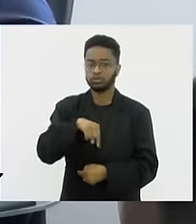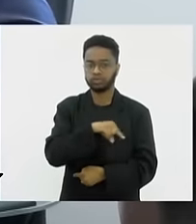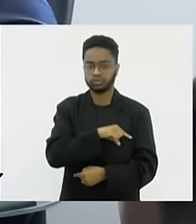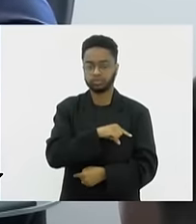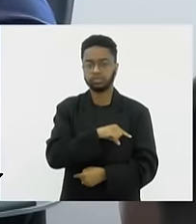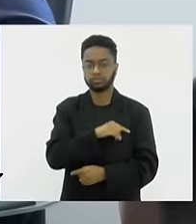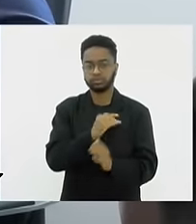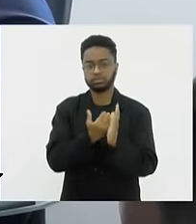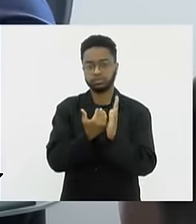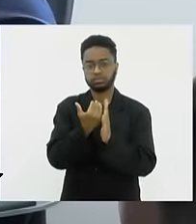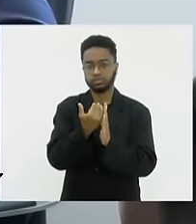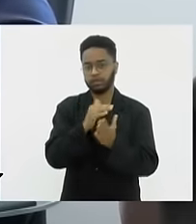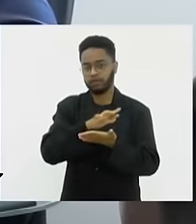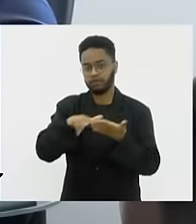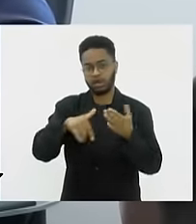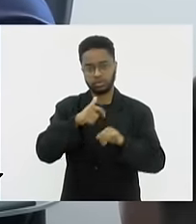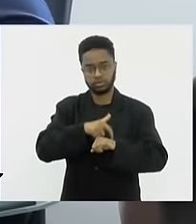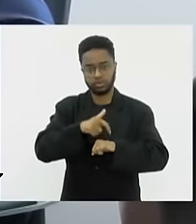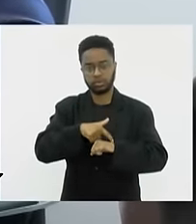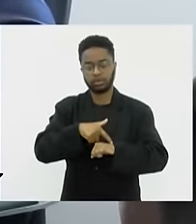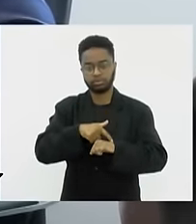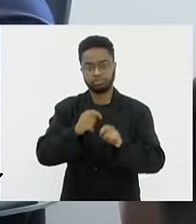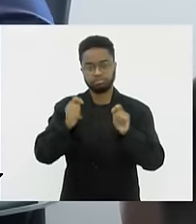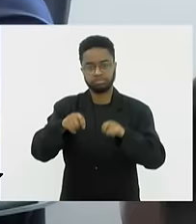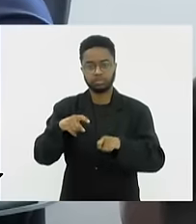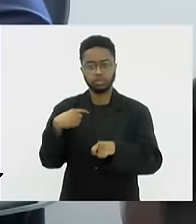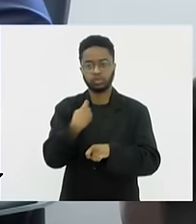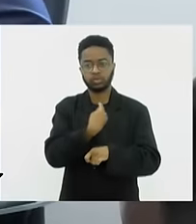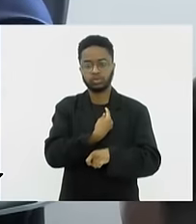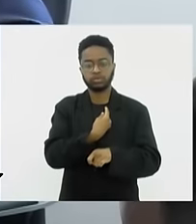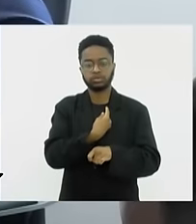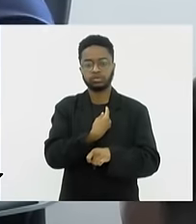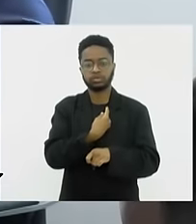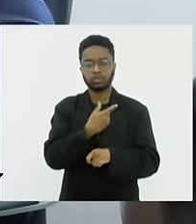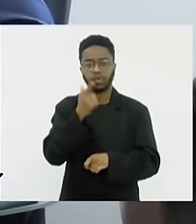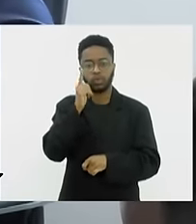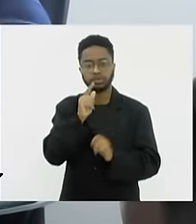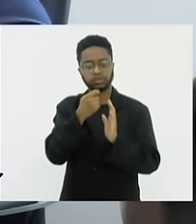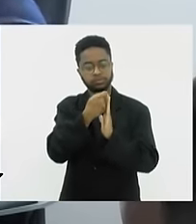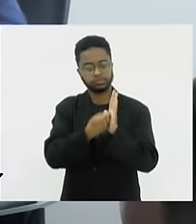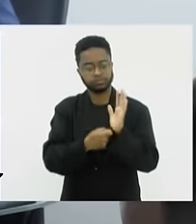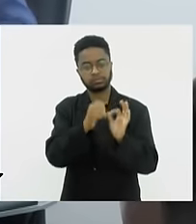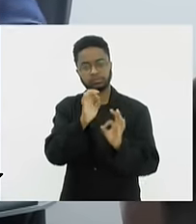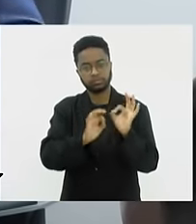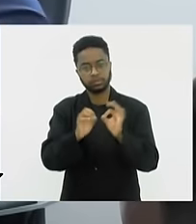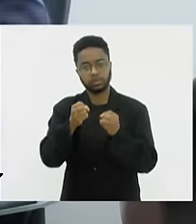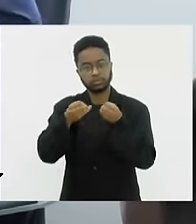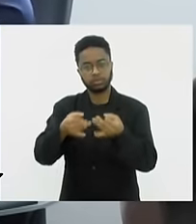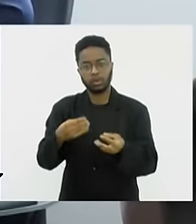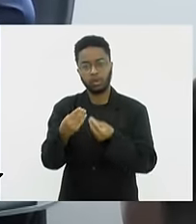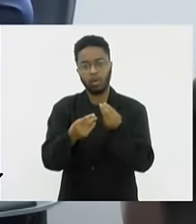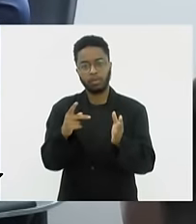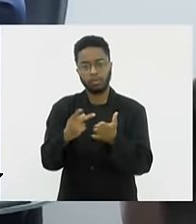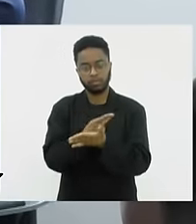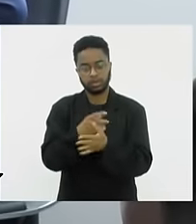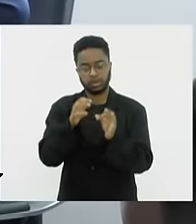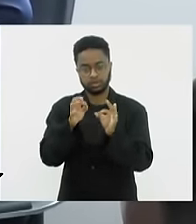imensamente, inúmeras vezes, para que a gente pudesse chegar a uma redação explicando como acontece na prática e